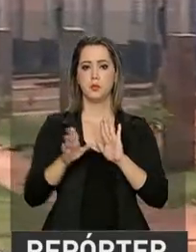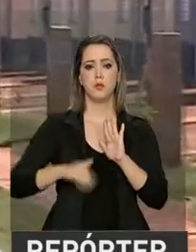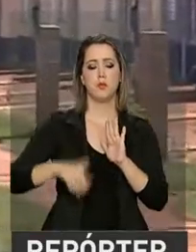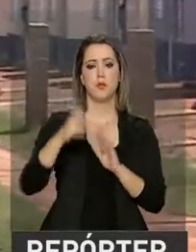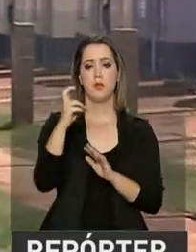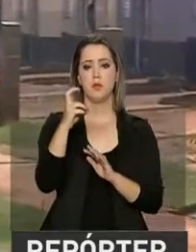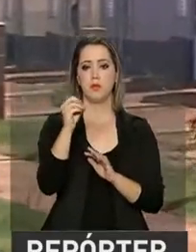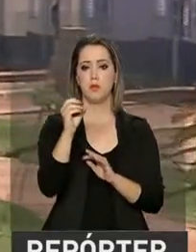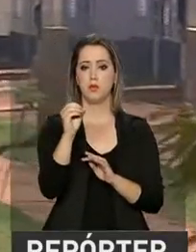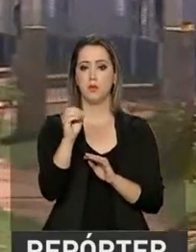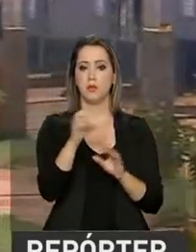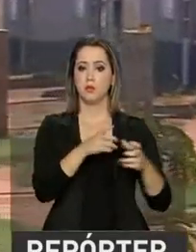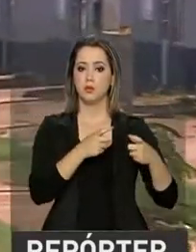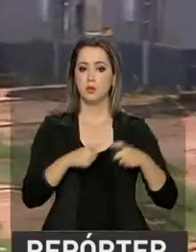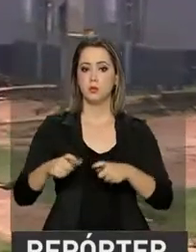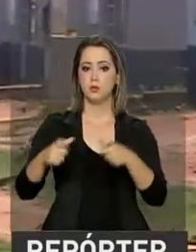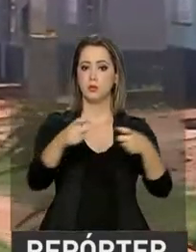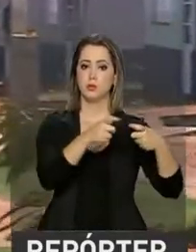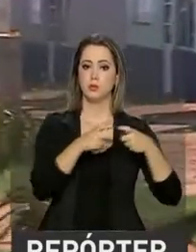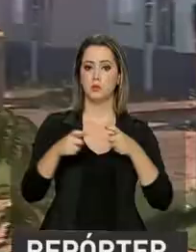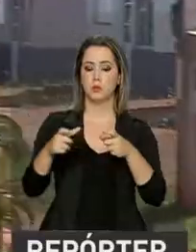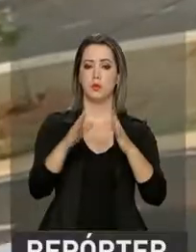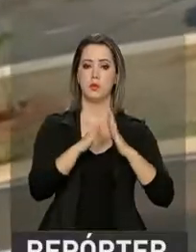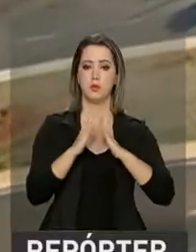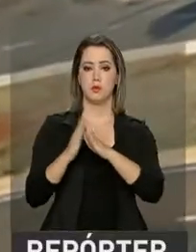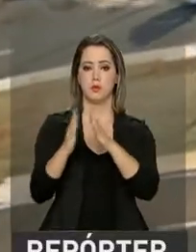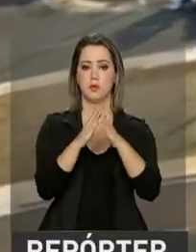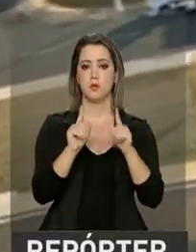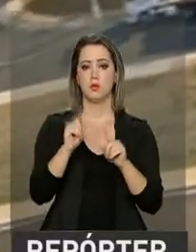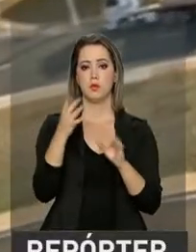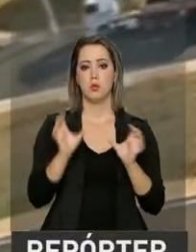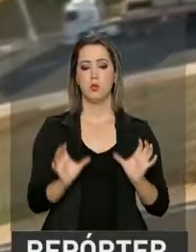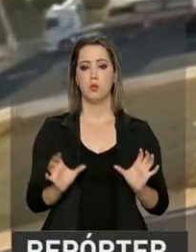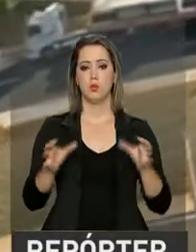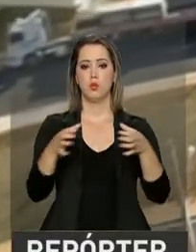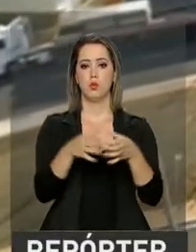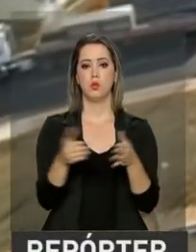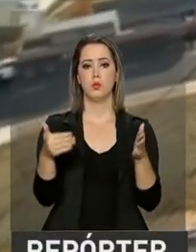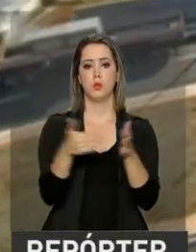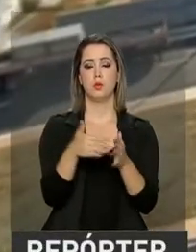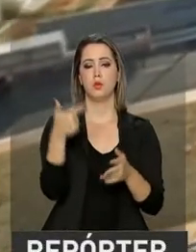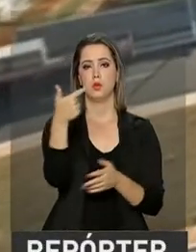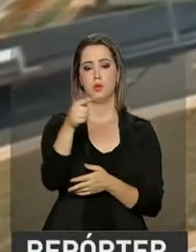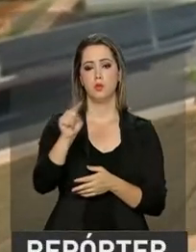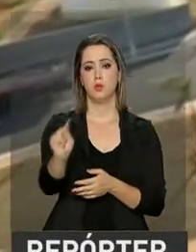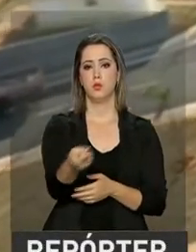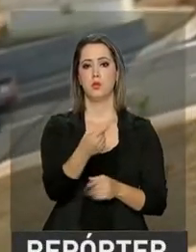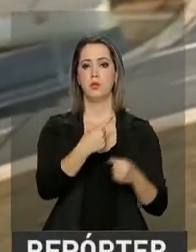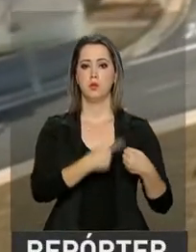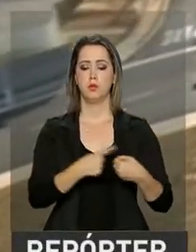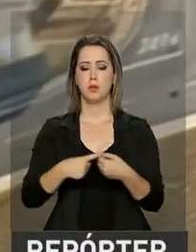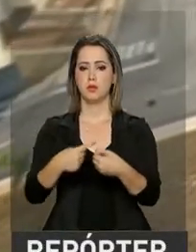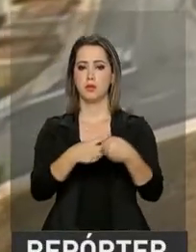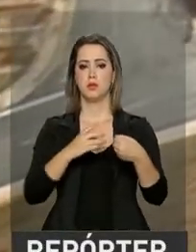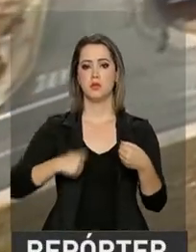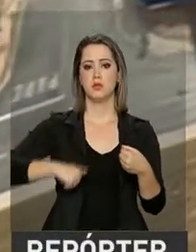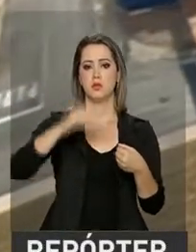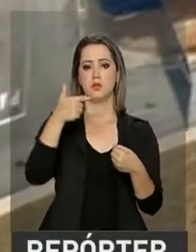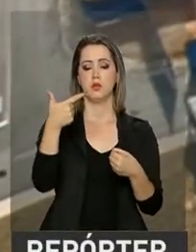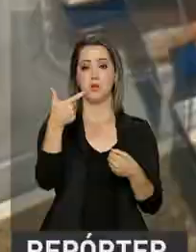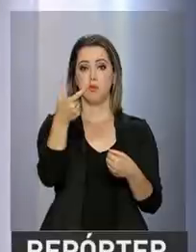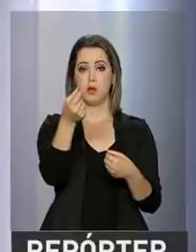500 unidades por conjunto habitacional ou agrupamentos de até duas mil unidades para cidades com mais de 100 mil